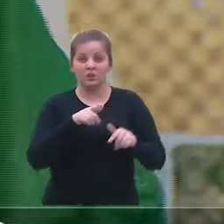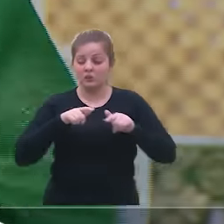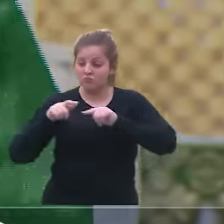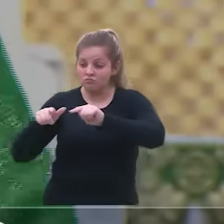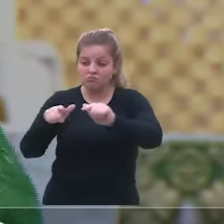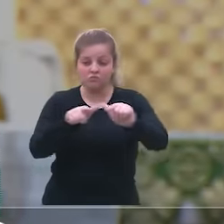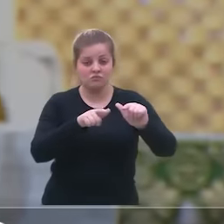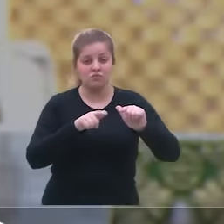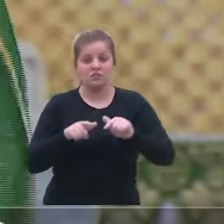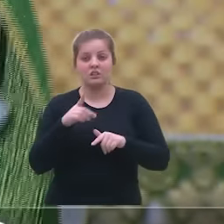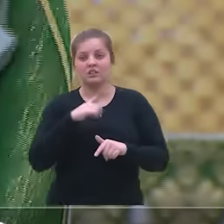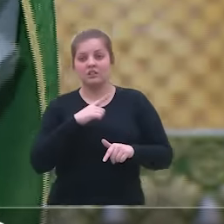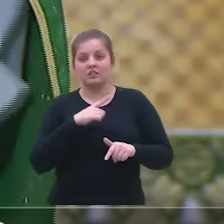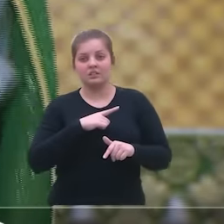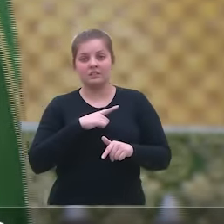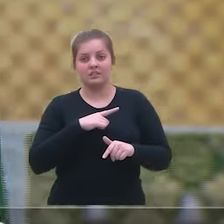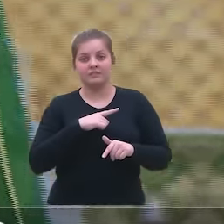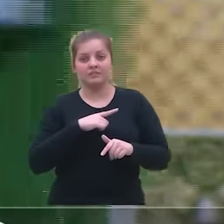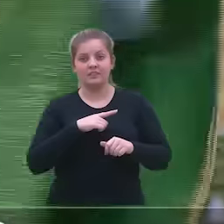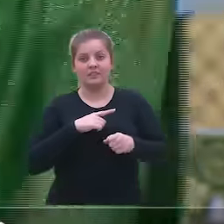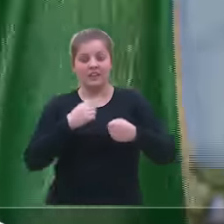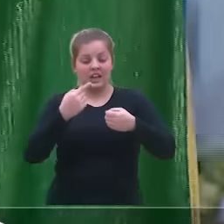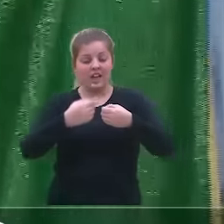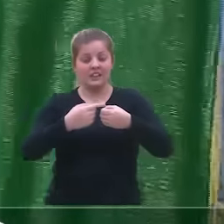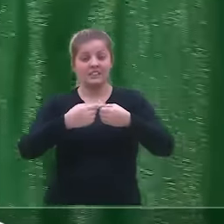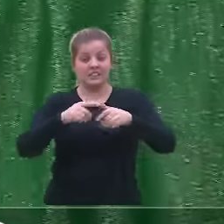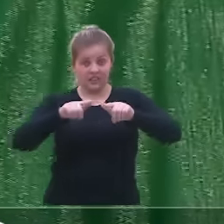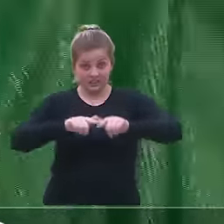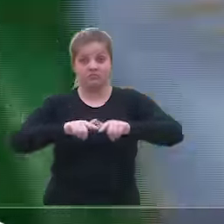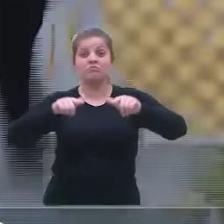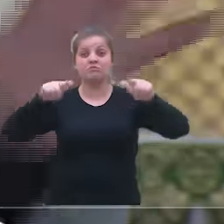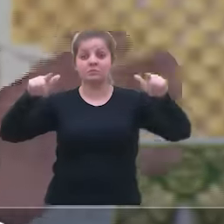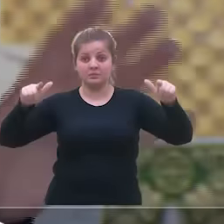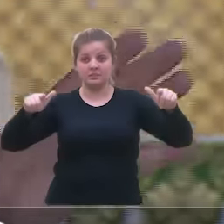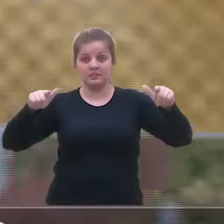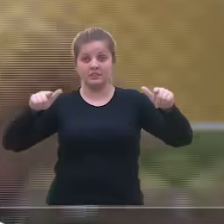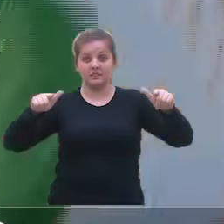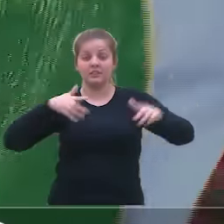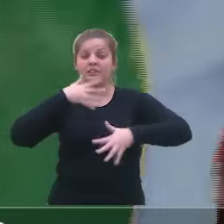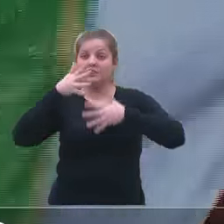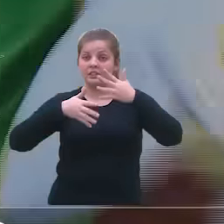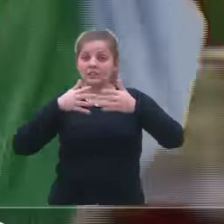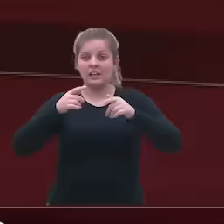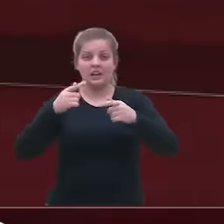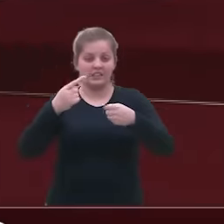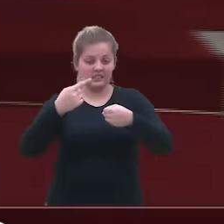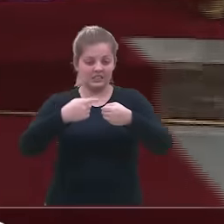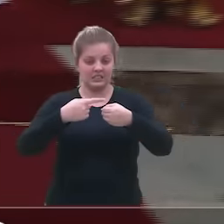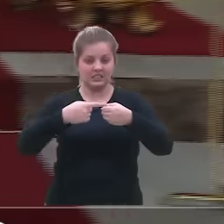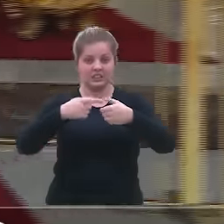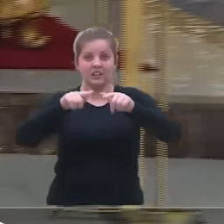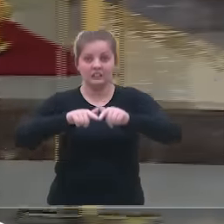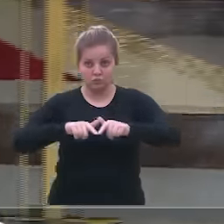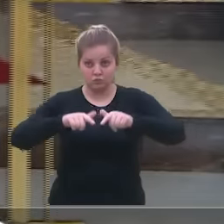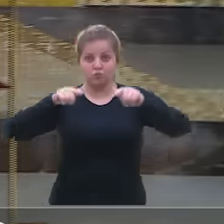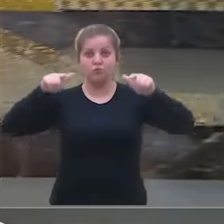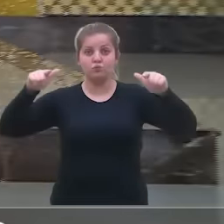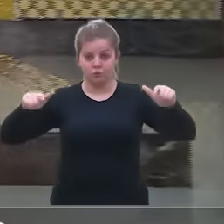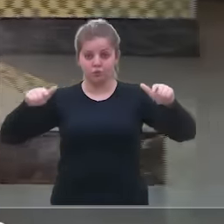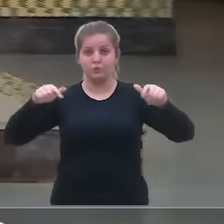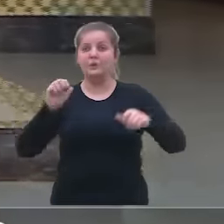loteamentos as as cidades estão expandindo repito as cidades estão